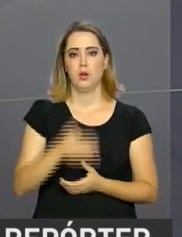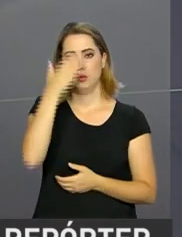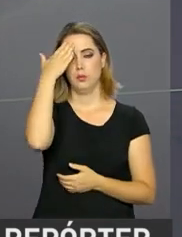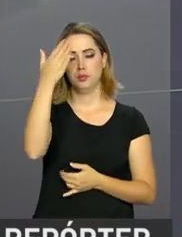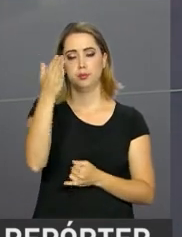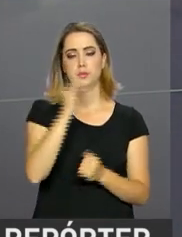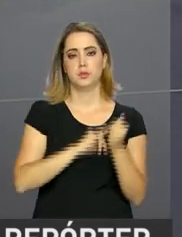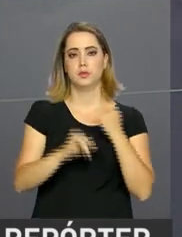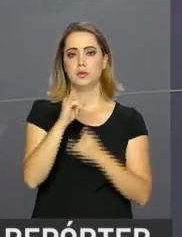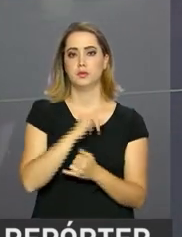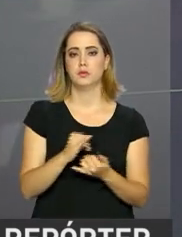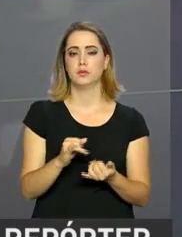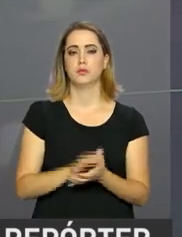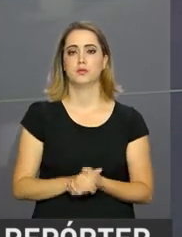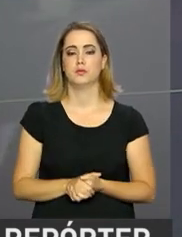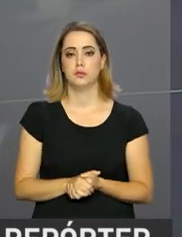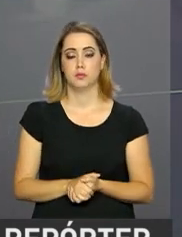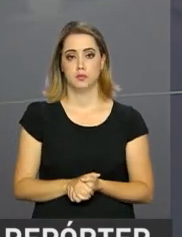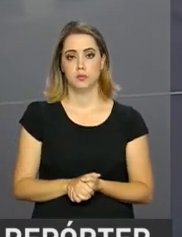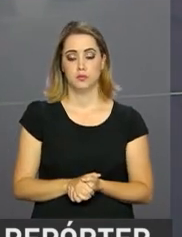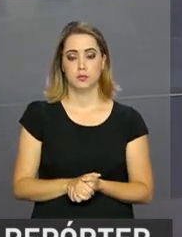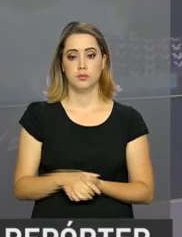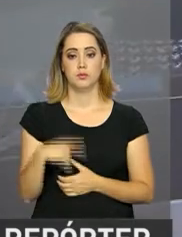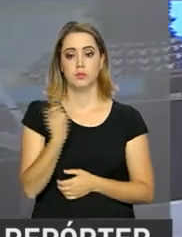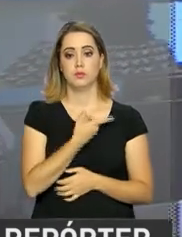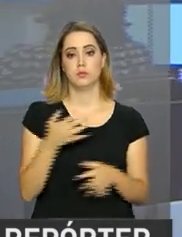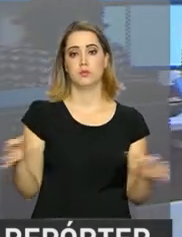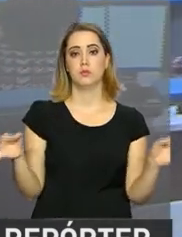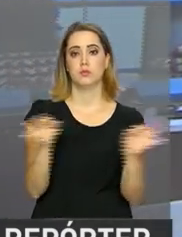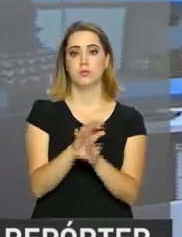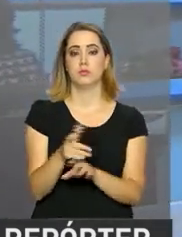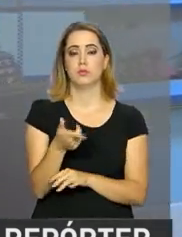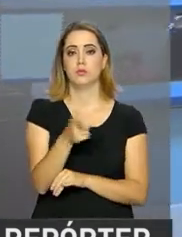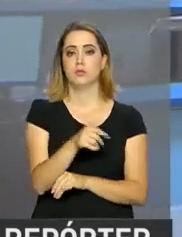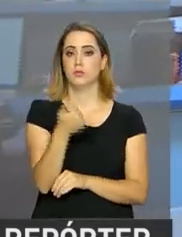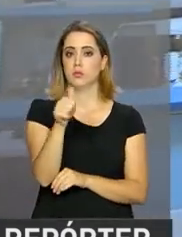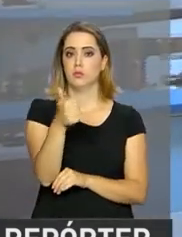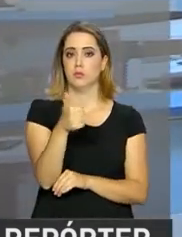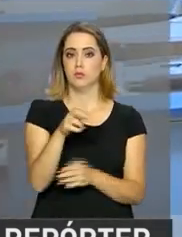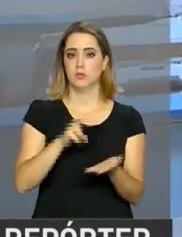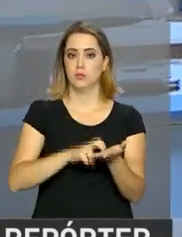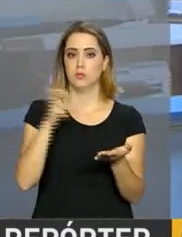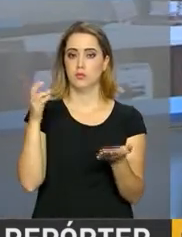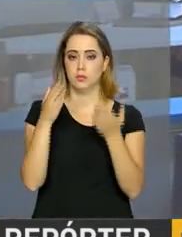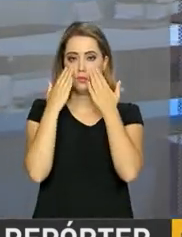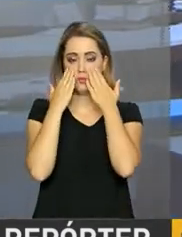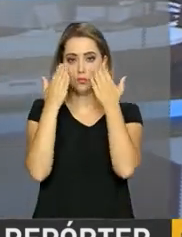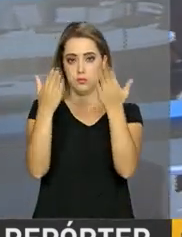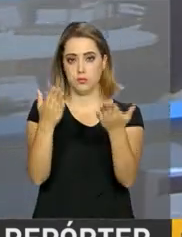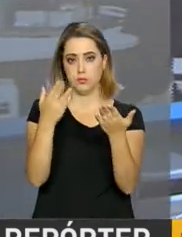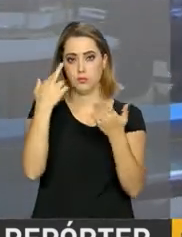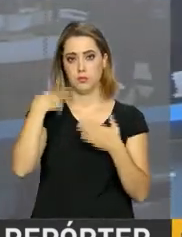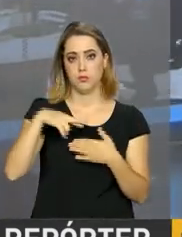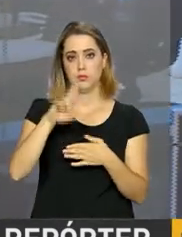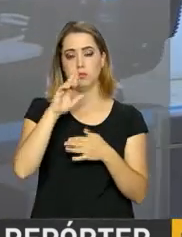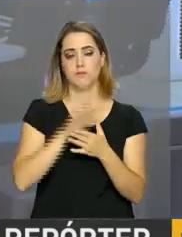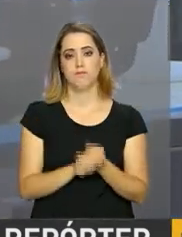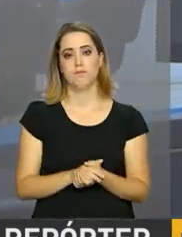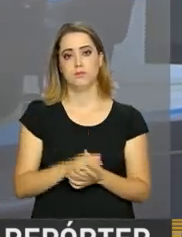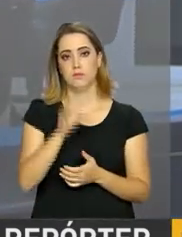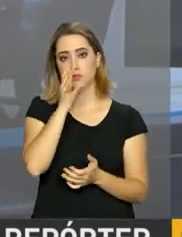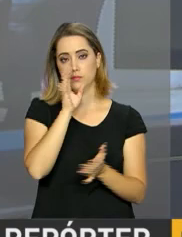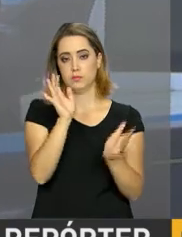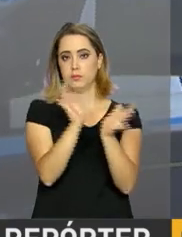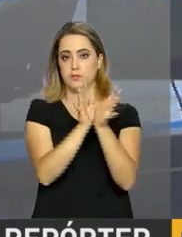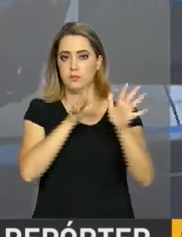em são paulo se chama gente aqui no estúdio e nós ficamos por aqui voltamos às 11 da manhã na próxima edição do repórter nbr